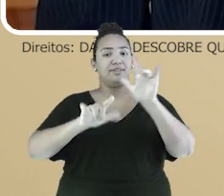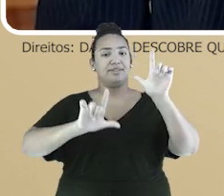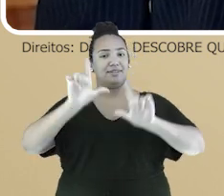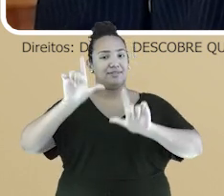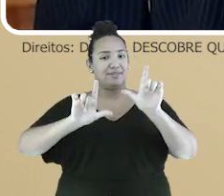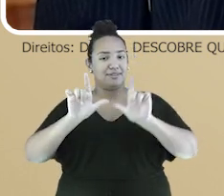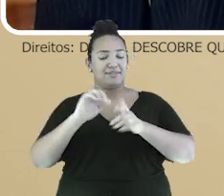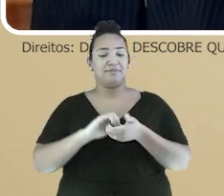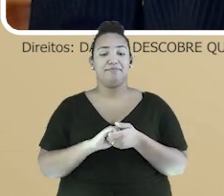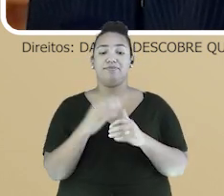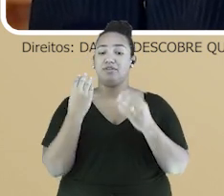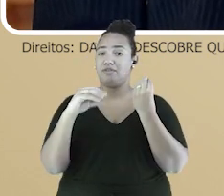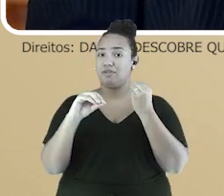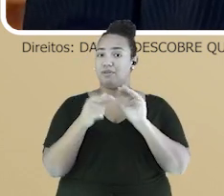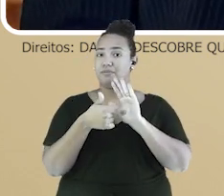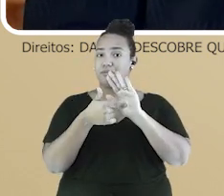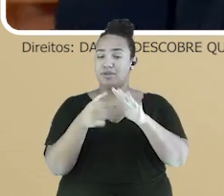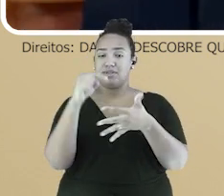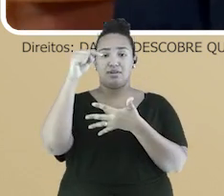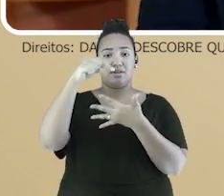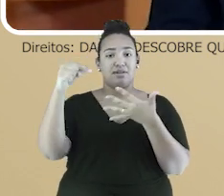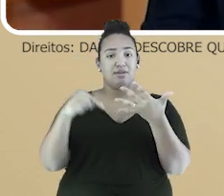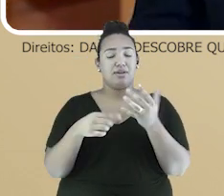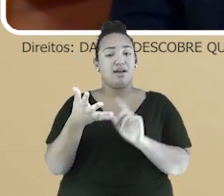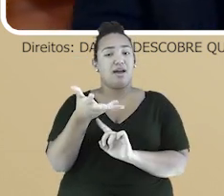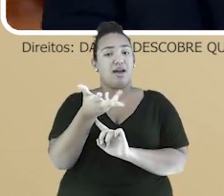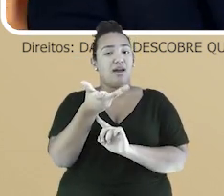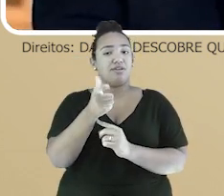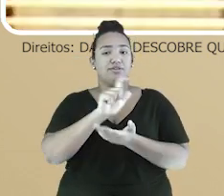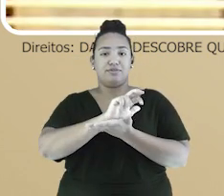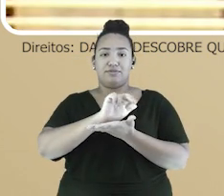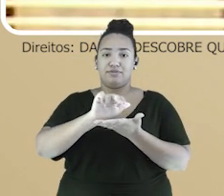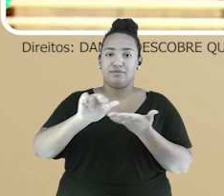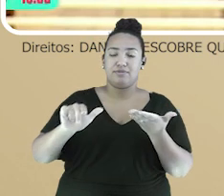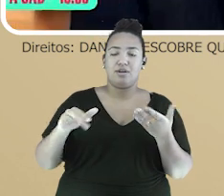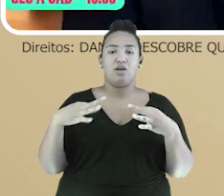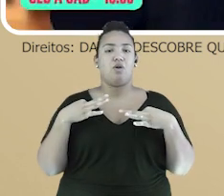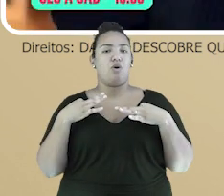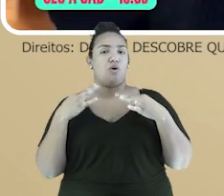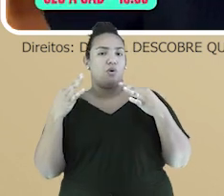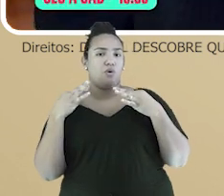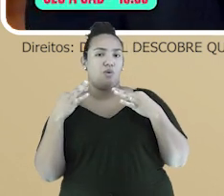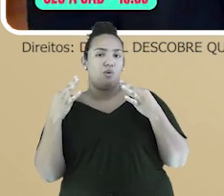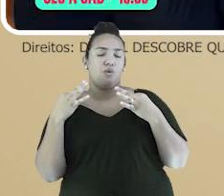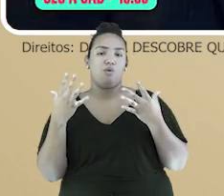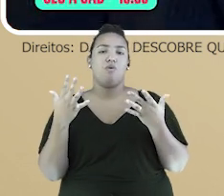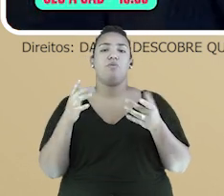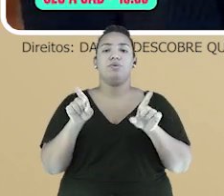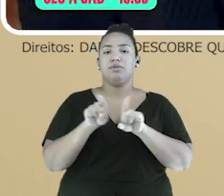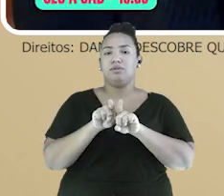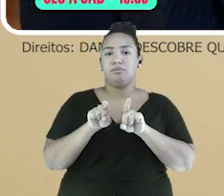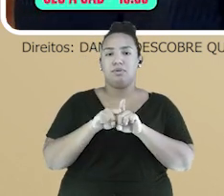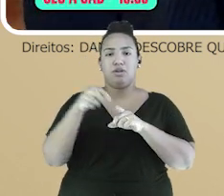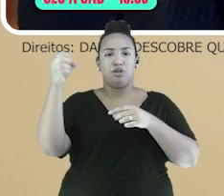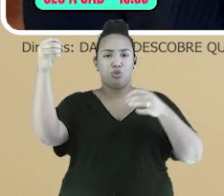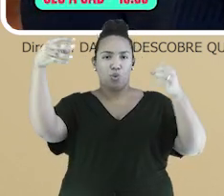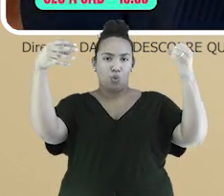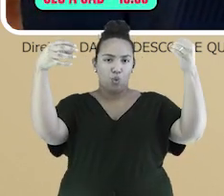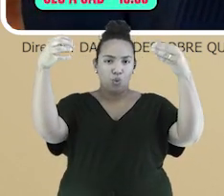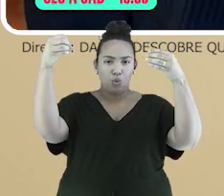muitos elementos artísticos, passando pelas interpretações, roupas, cenários,